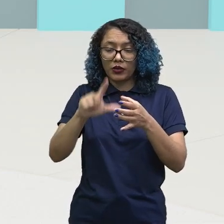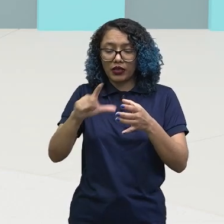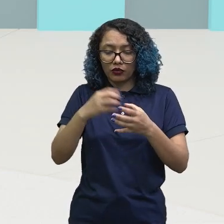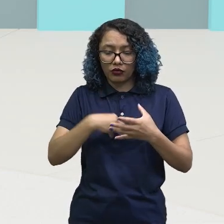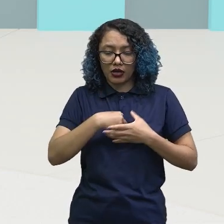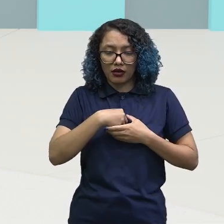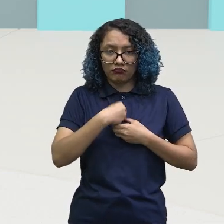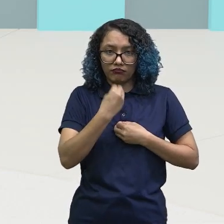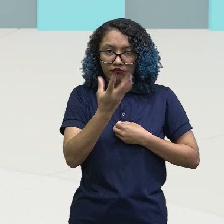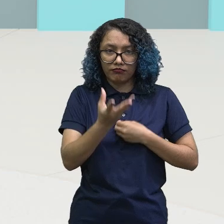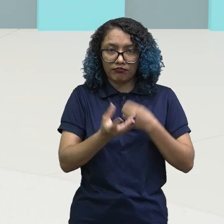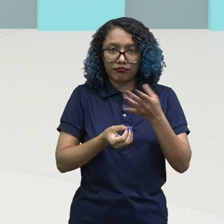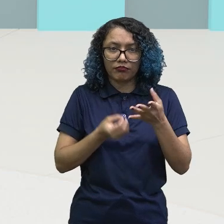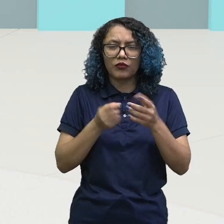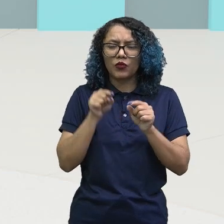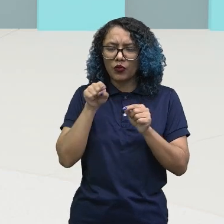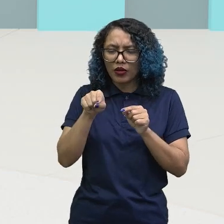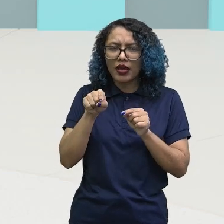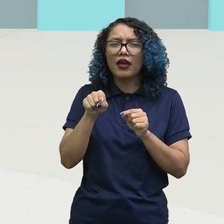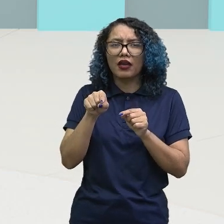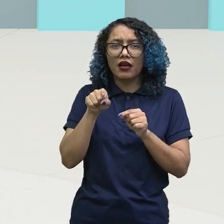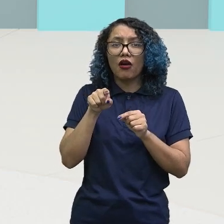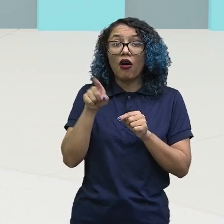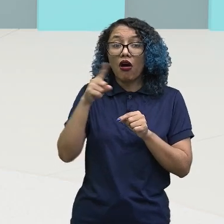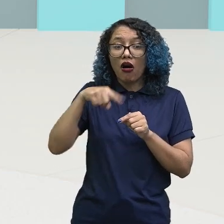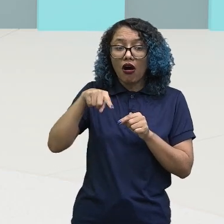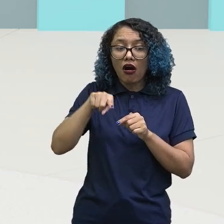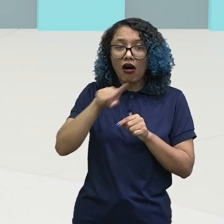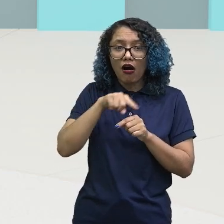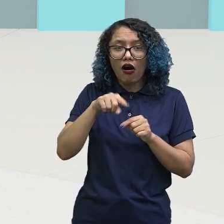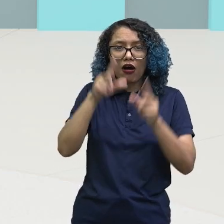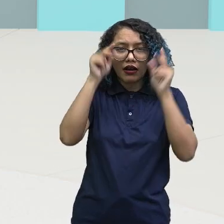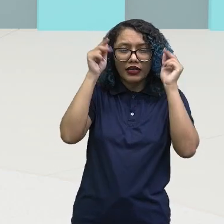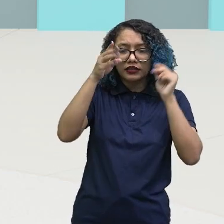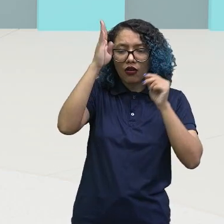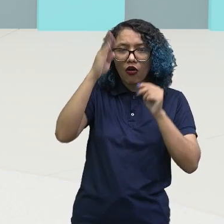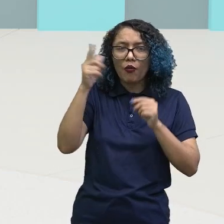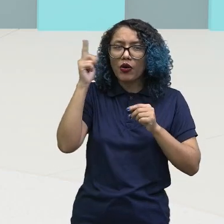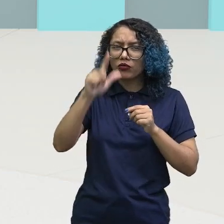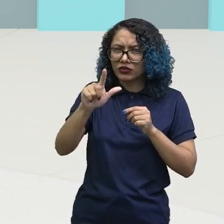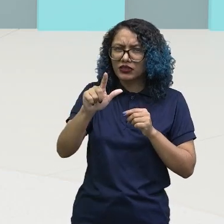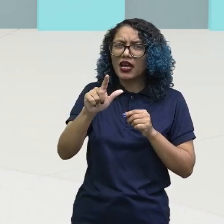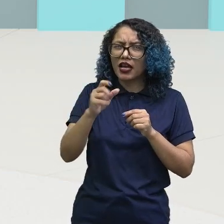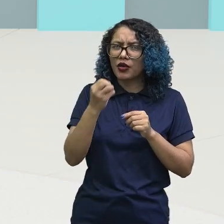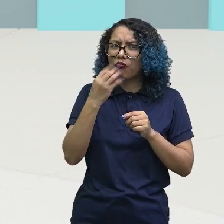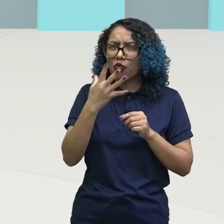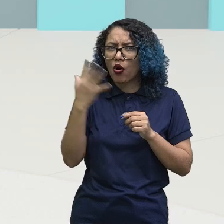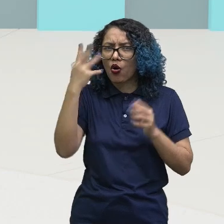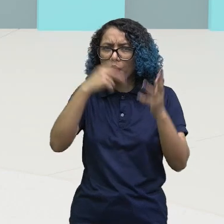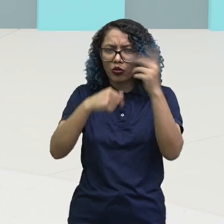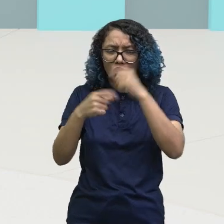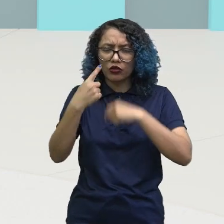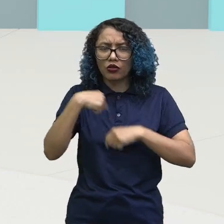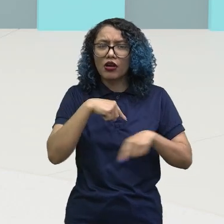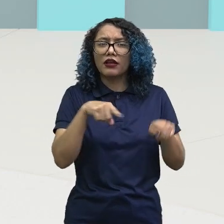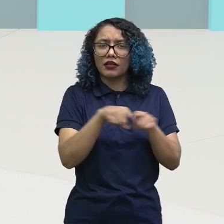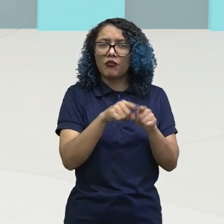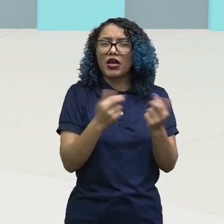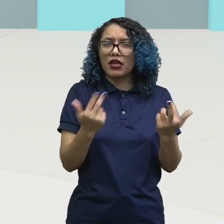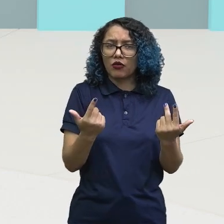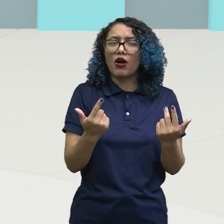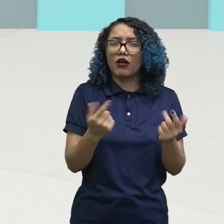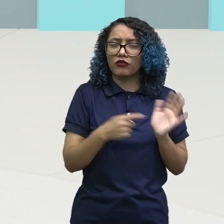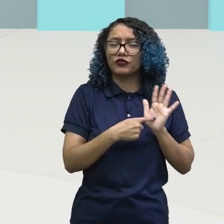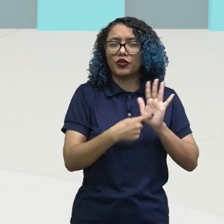buscar isso e vai dizer, assim como eles conseguiram fazer, a gente também consegue fazer. A gente vai mostrar para vocês que, de fato,